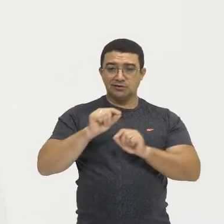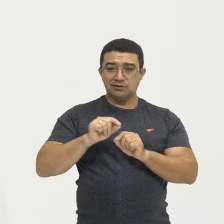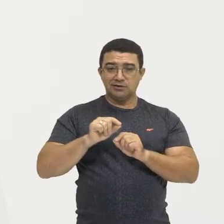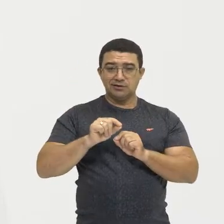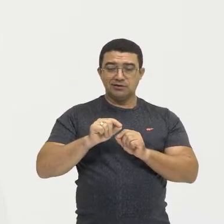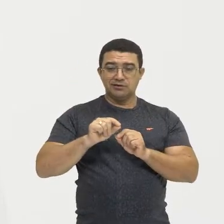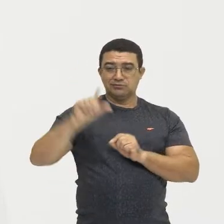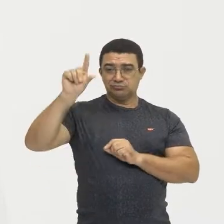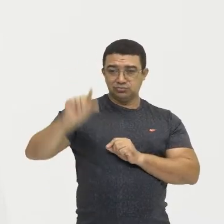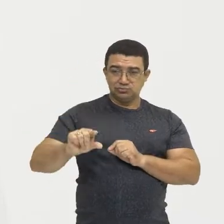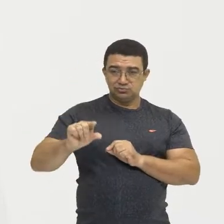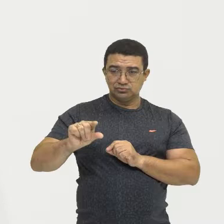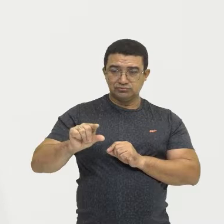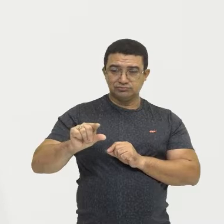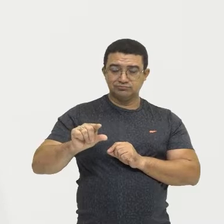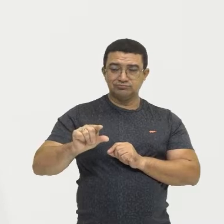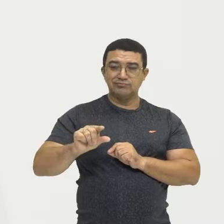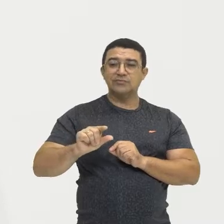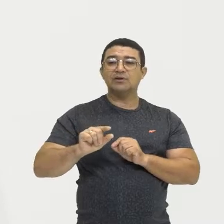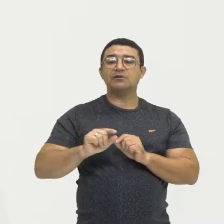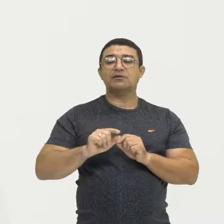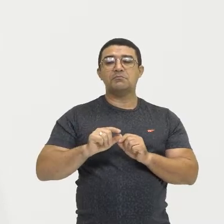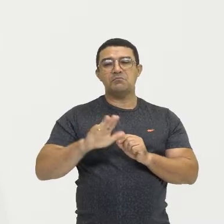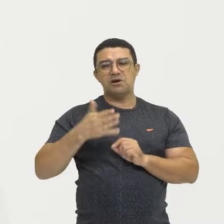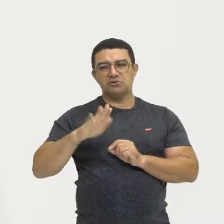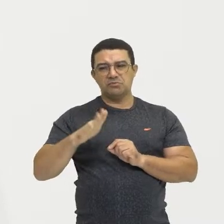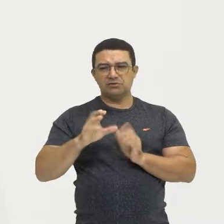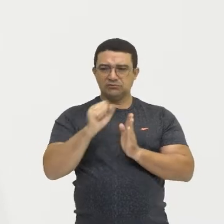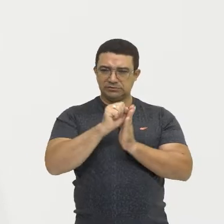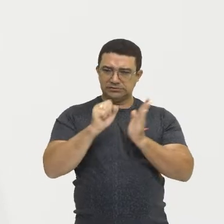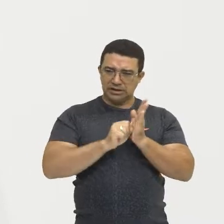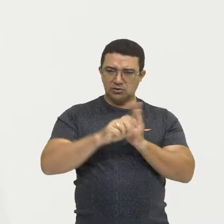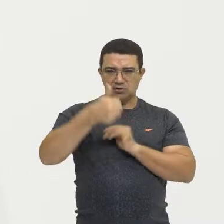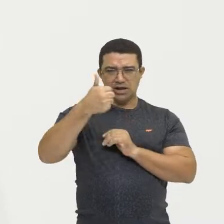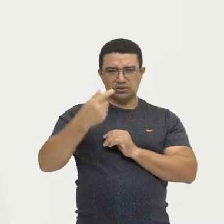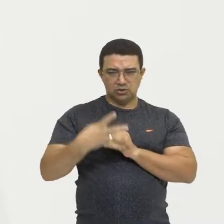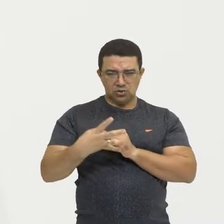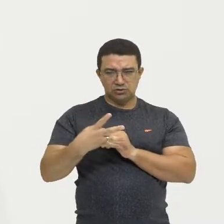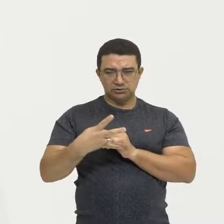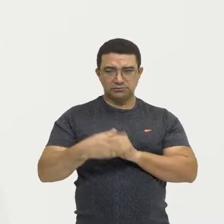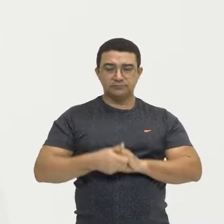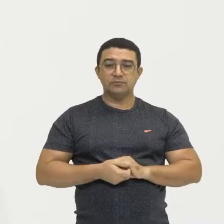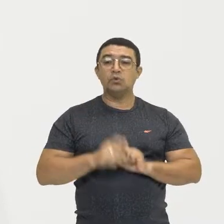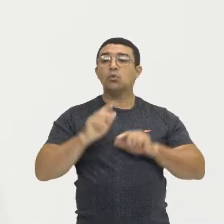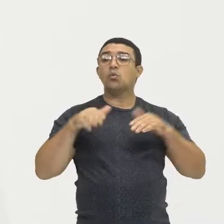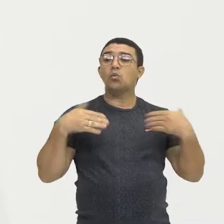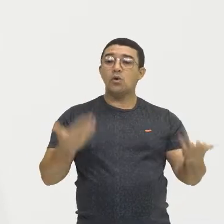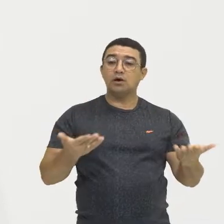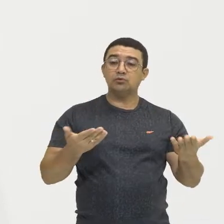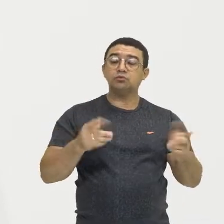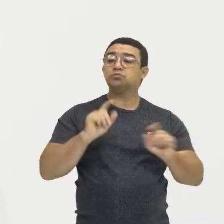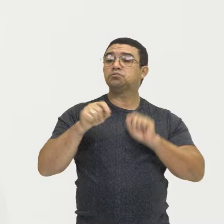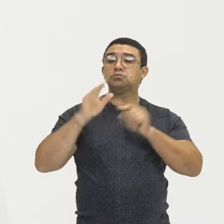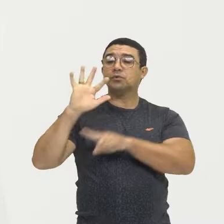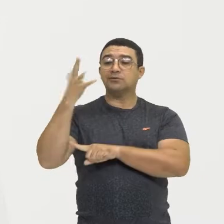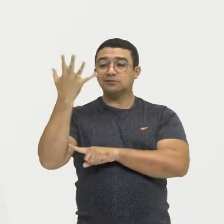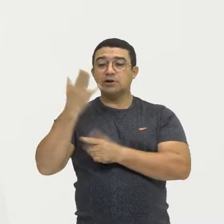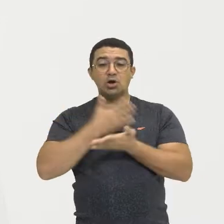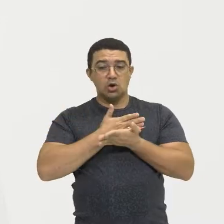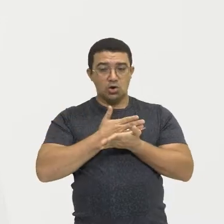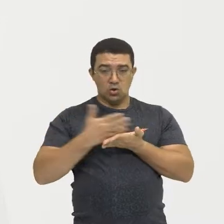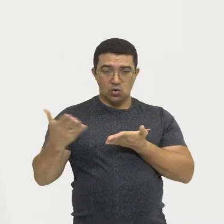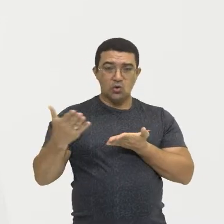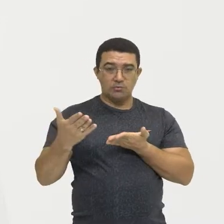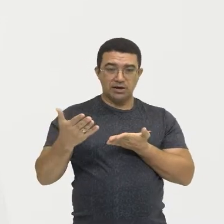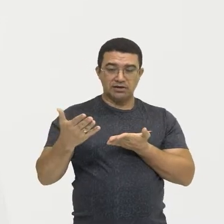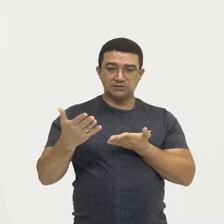mas o declínio dele vai se dar por volta do século XIV, quando então vai ter início